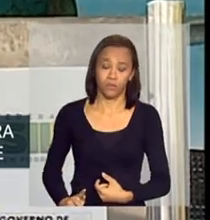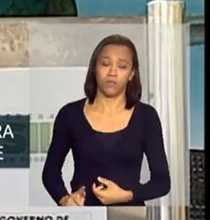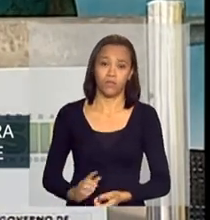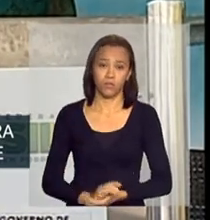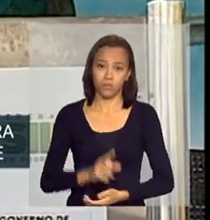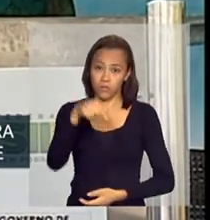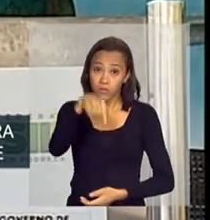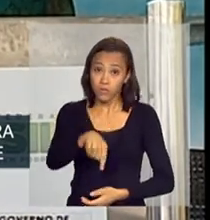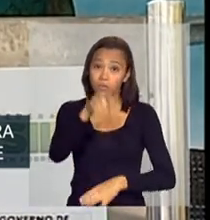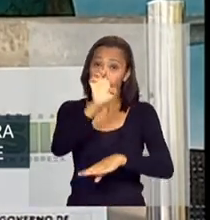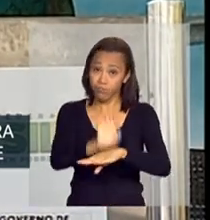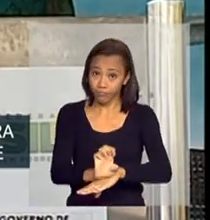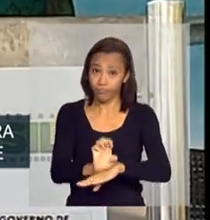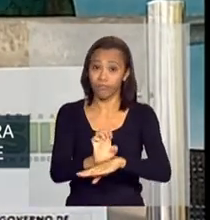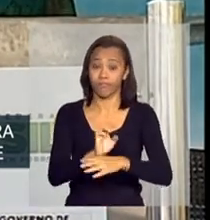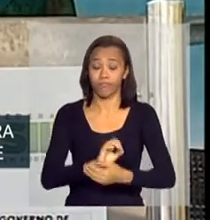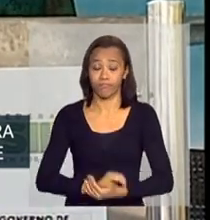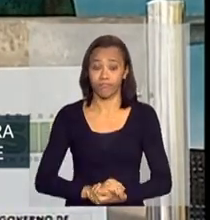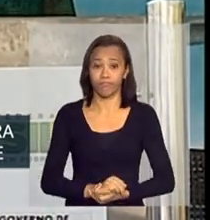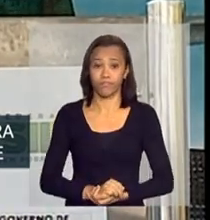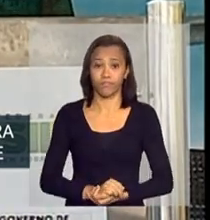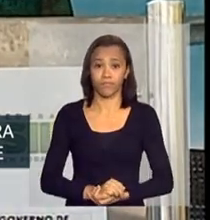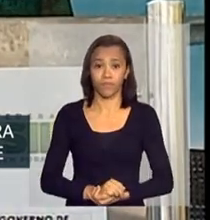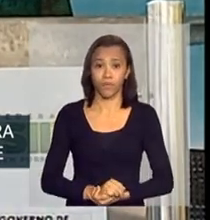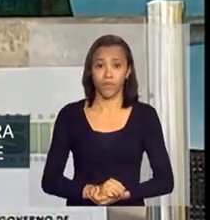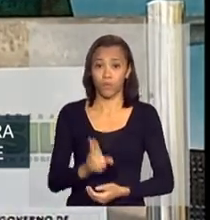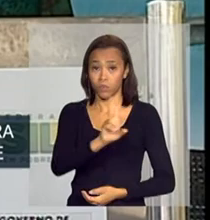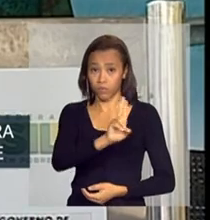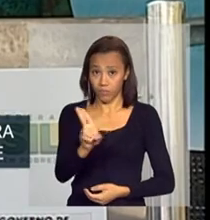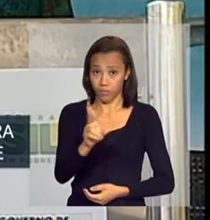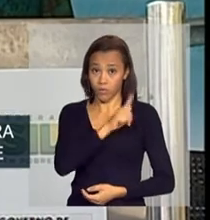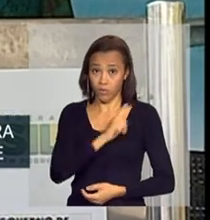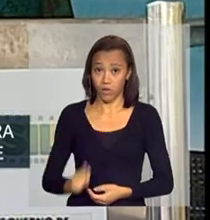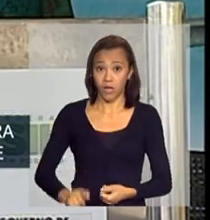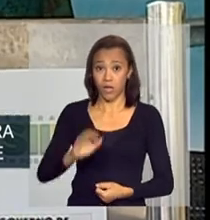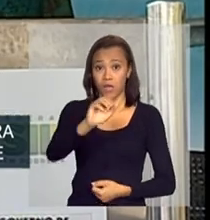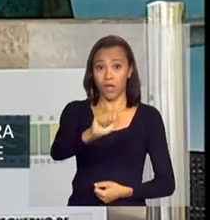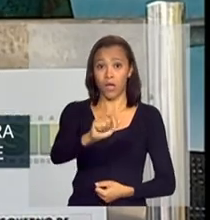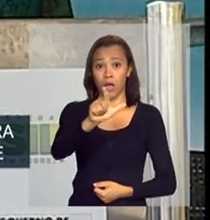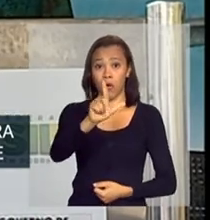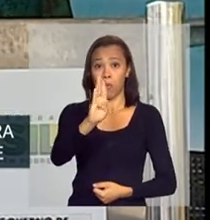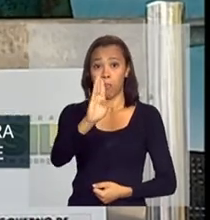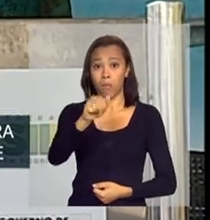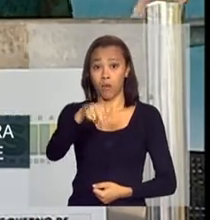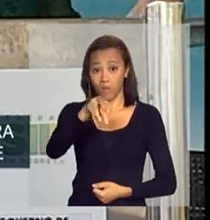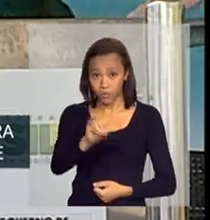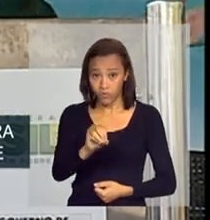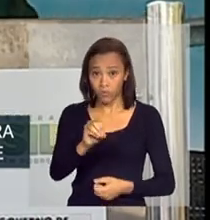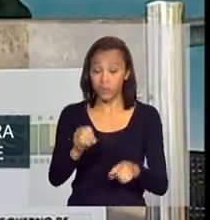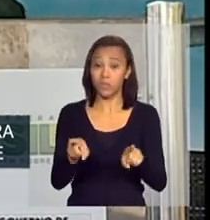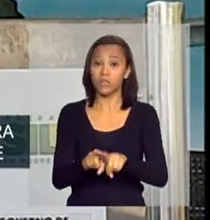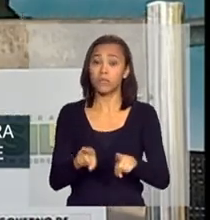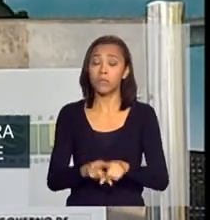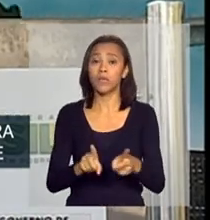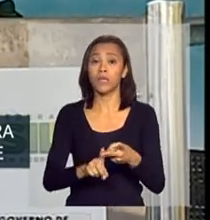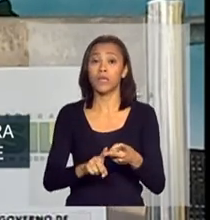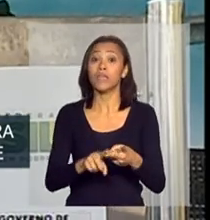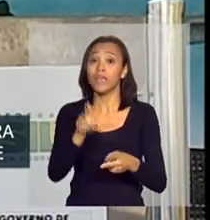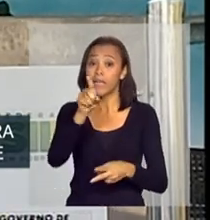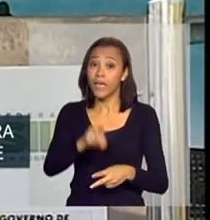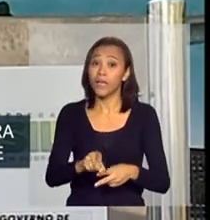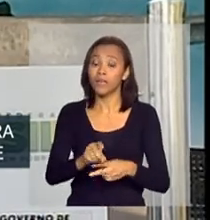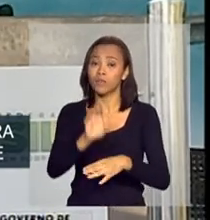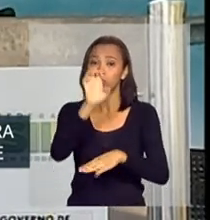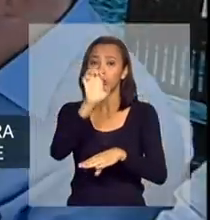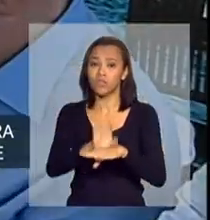aqui do Estado. O governador Albano Franco, governador do Estado